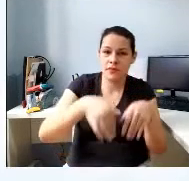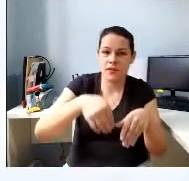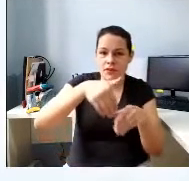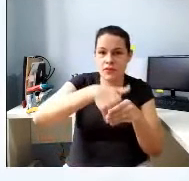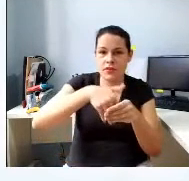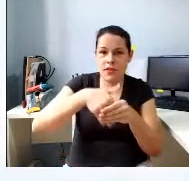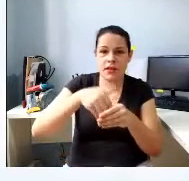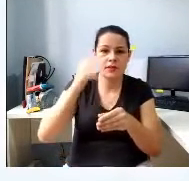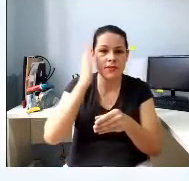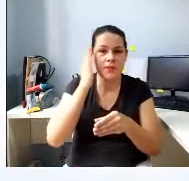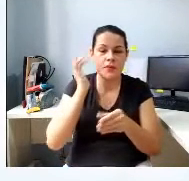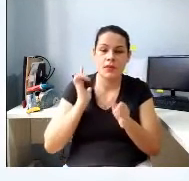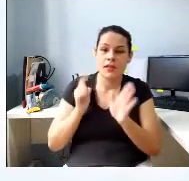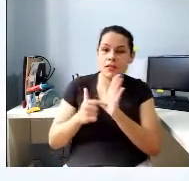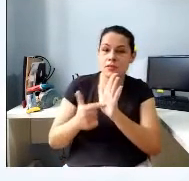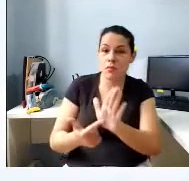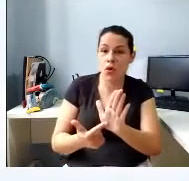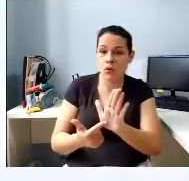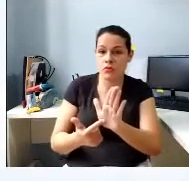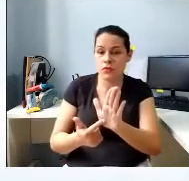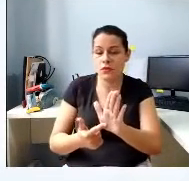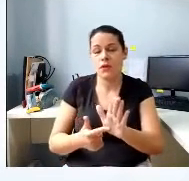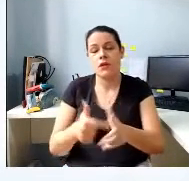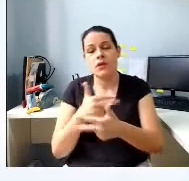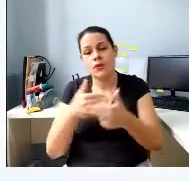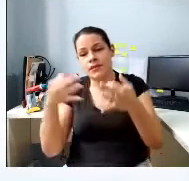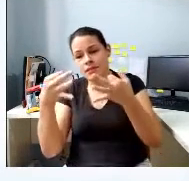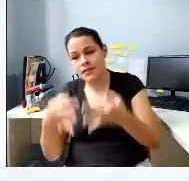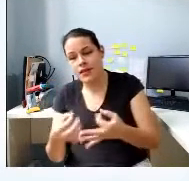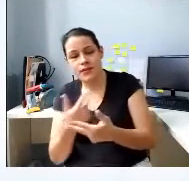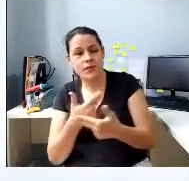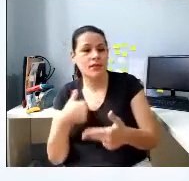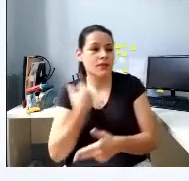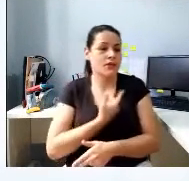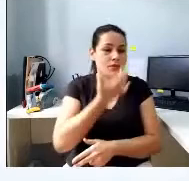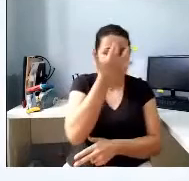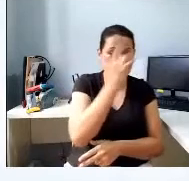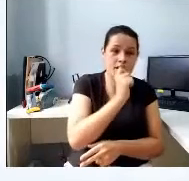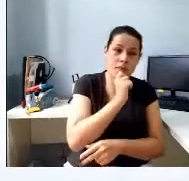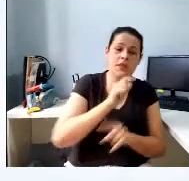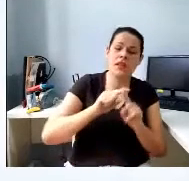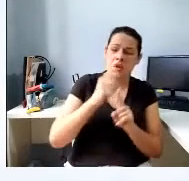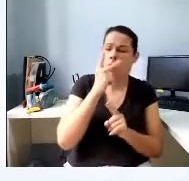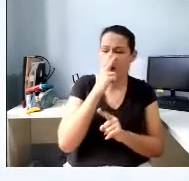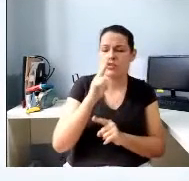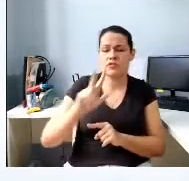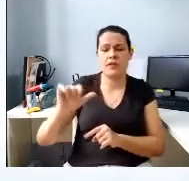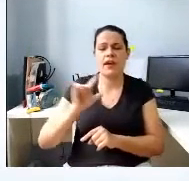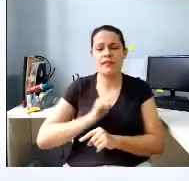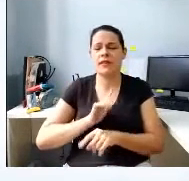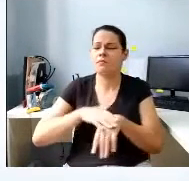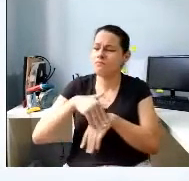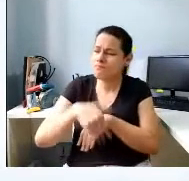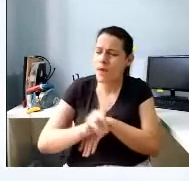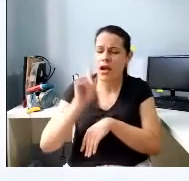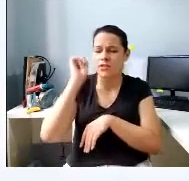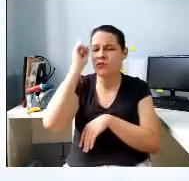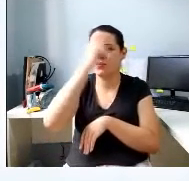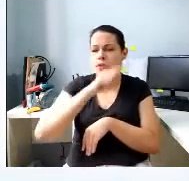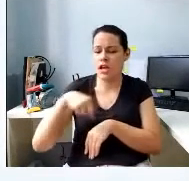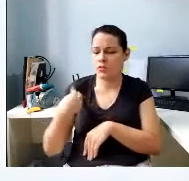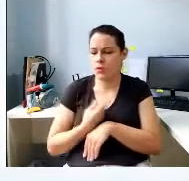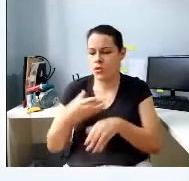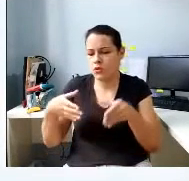eles demonstram e no que eles não demonstram, eu prevejo maiores dificuldades para a ação sindical.